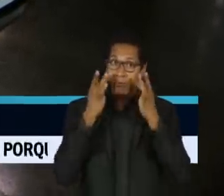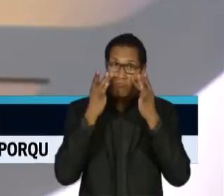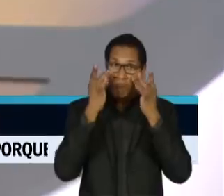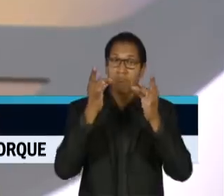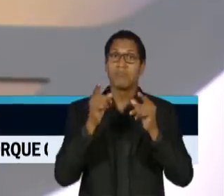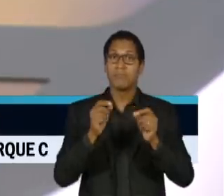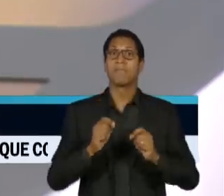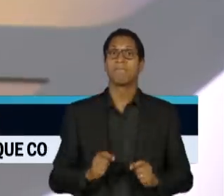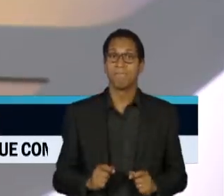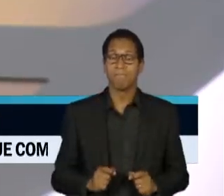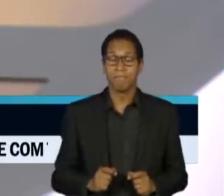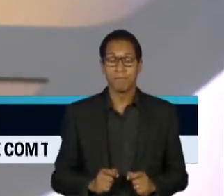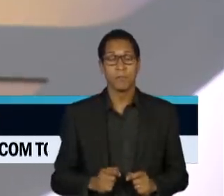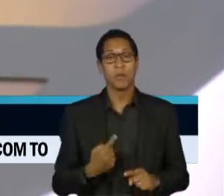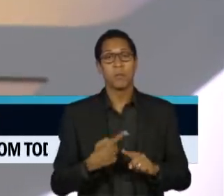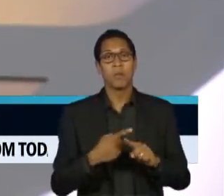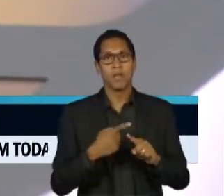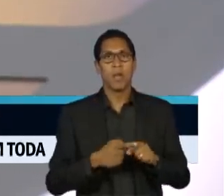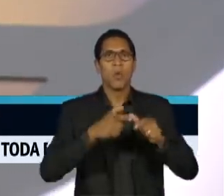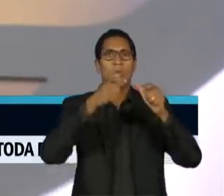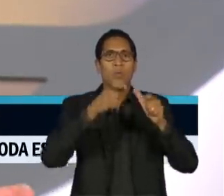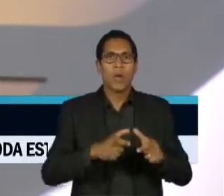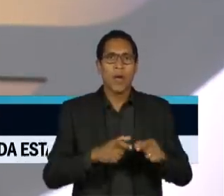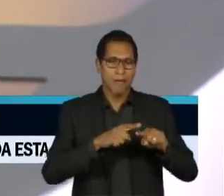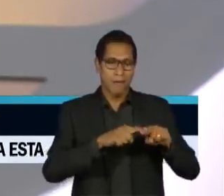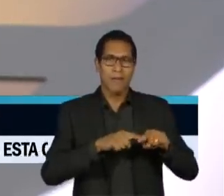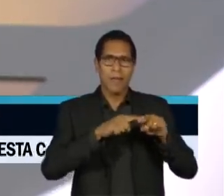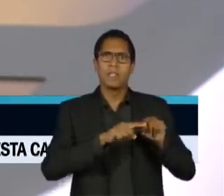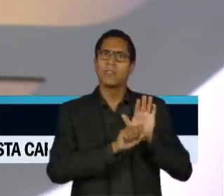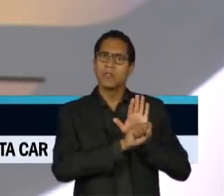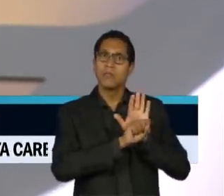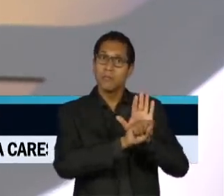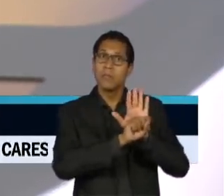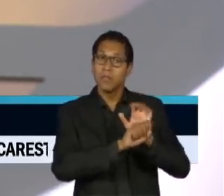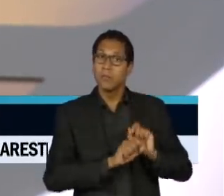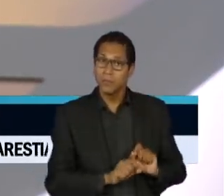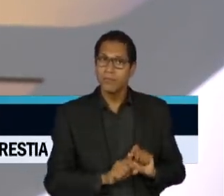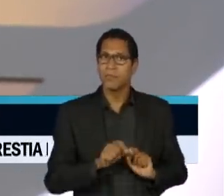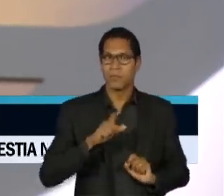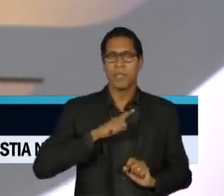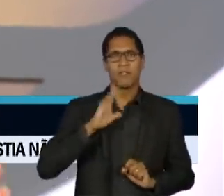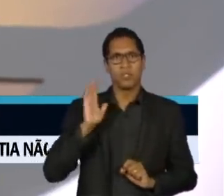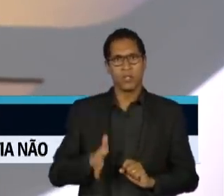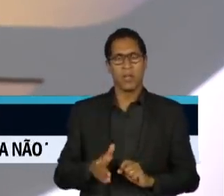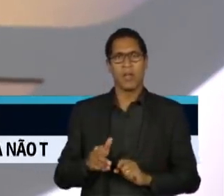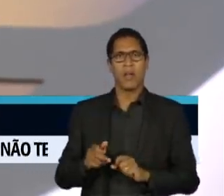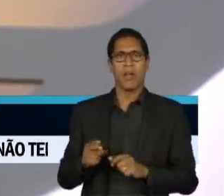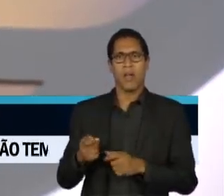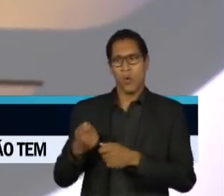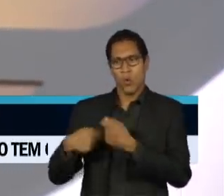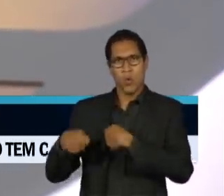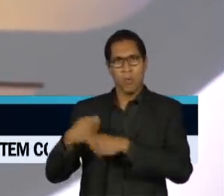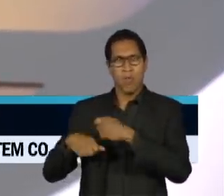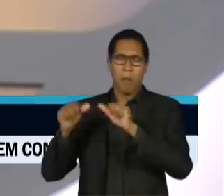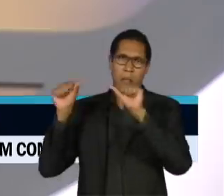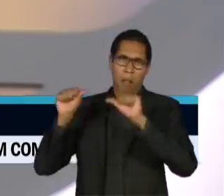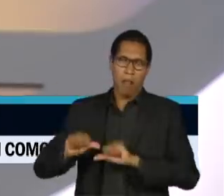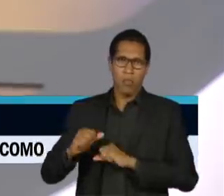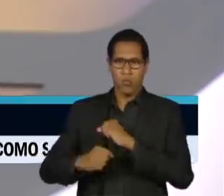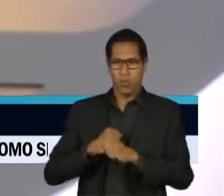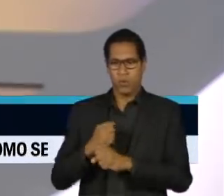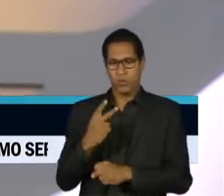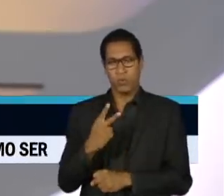lugar especialmente simbólico, porque a Grécia foi uma das grandes vítimas da crise de 2008. Também é um país que está